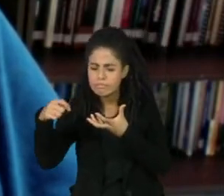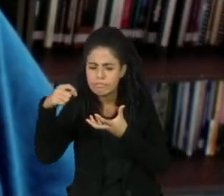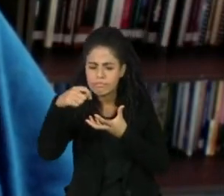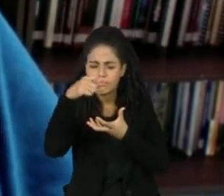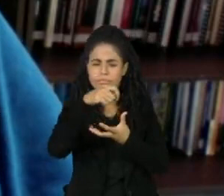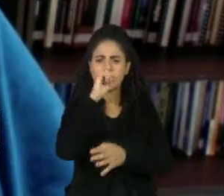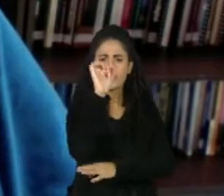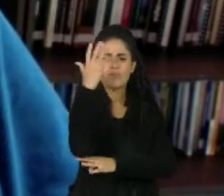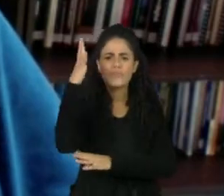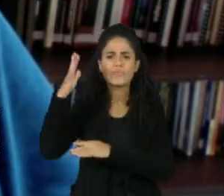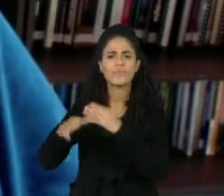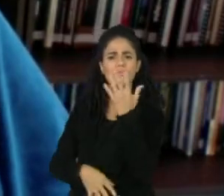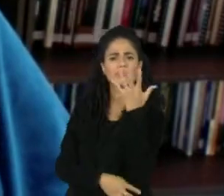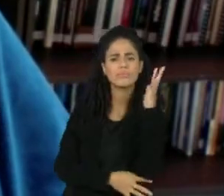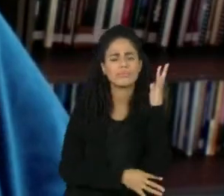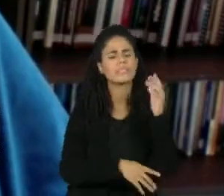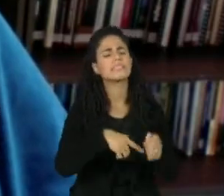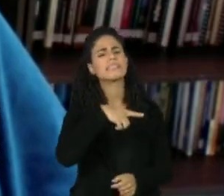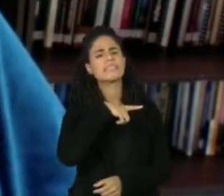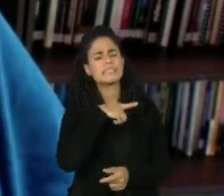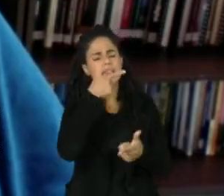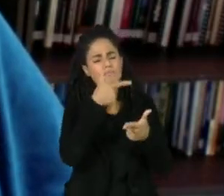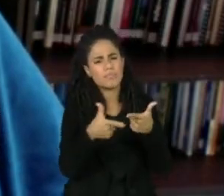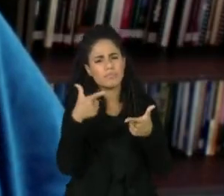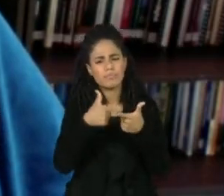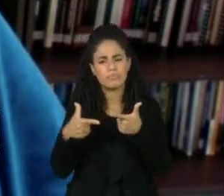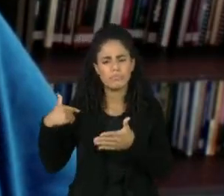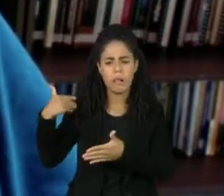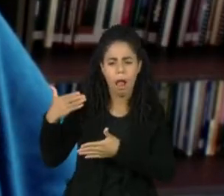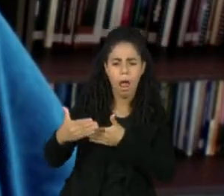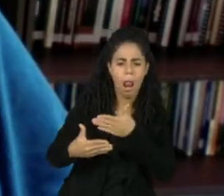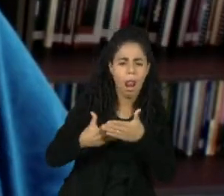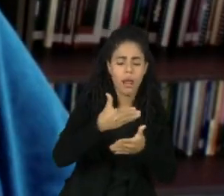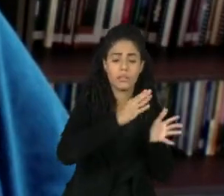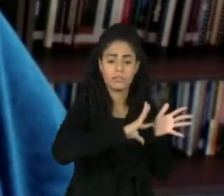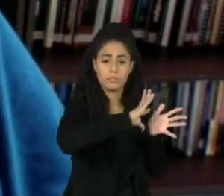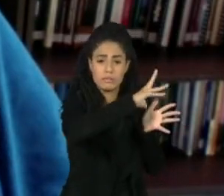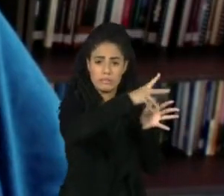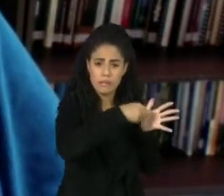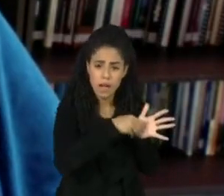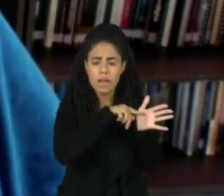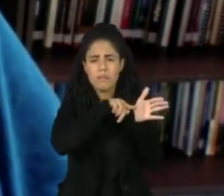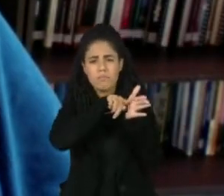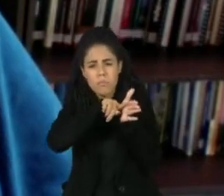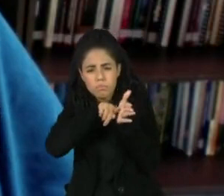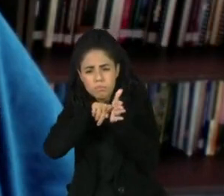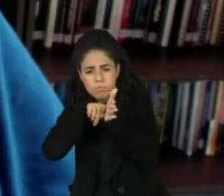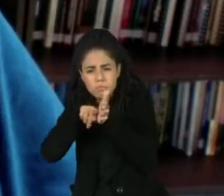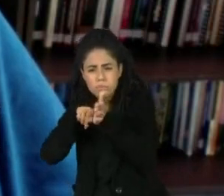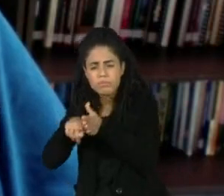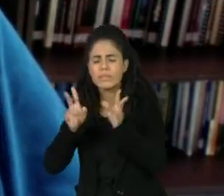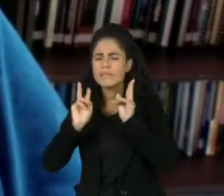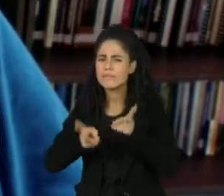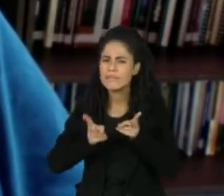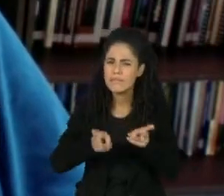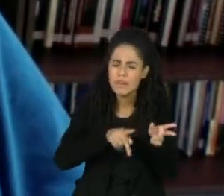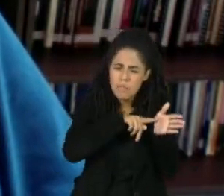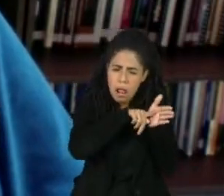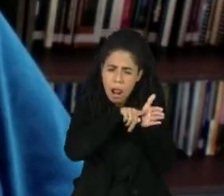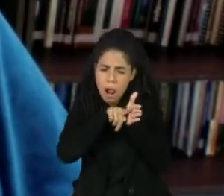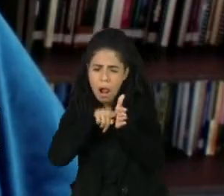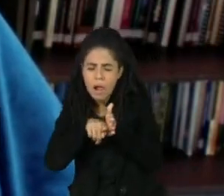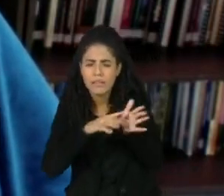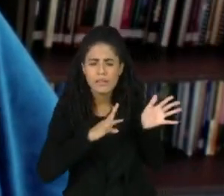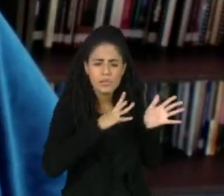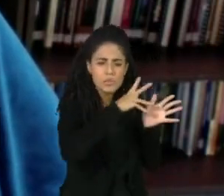né? Eu tenho feito por muitas décadas da minha carreira profissional pesquisas sobre a Amazônia, eu diria aí por